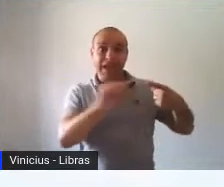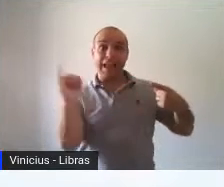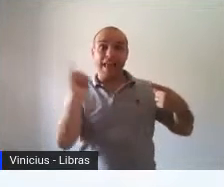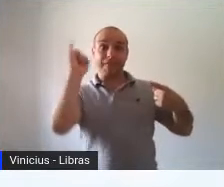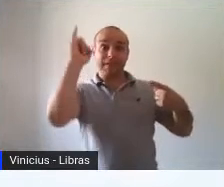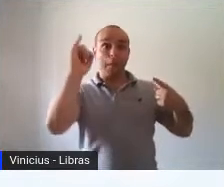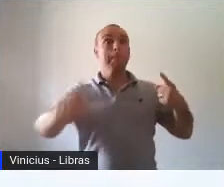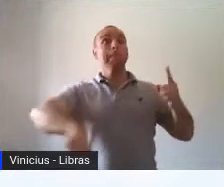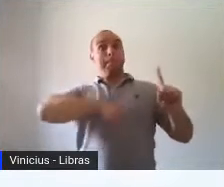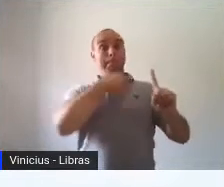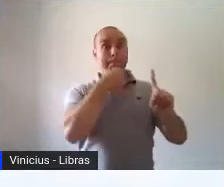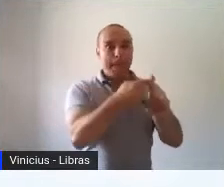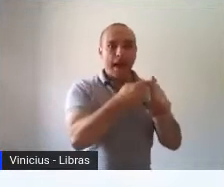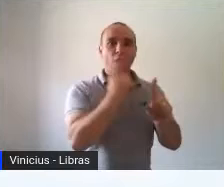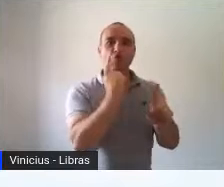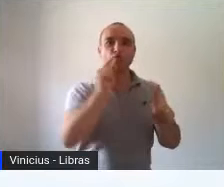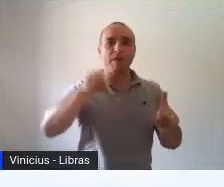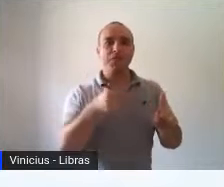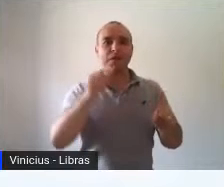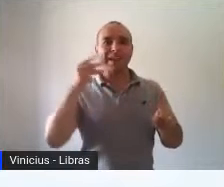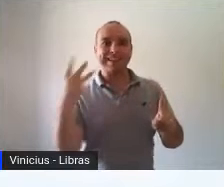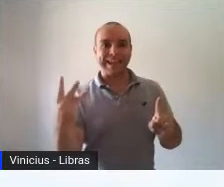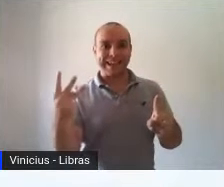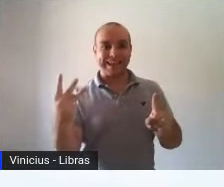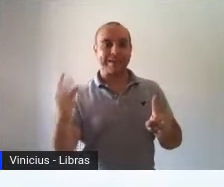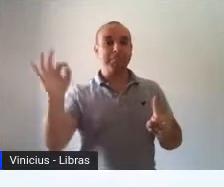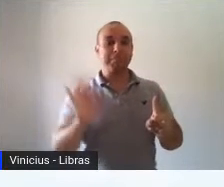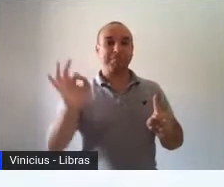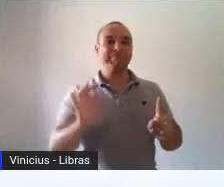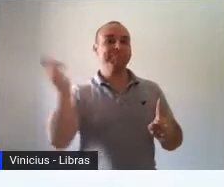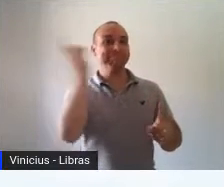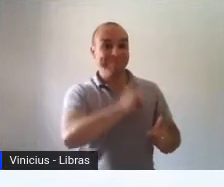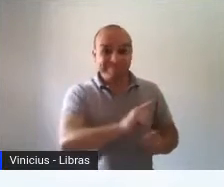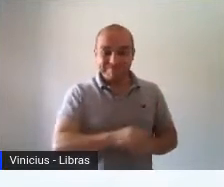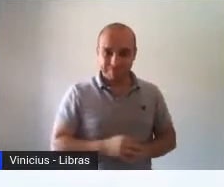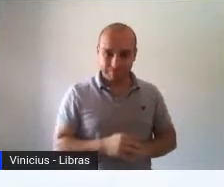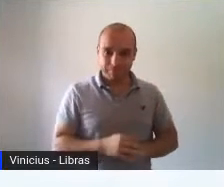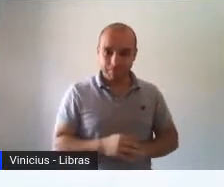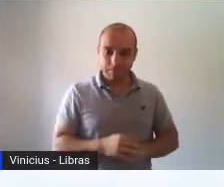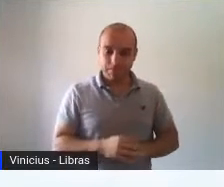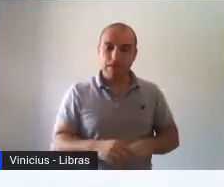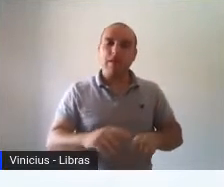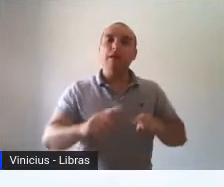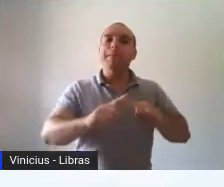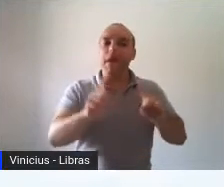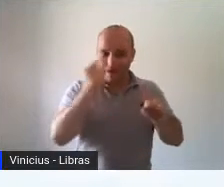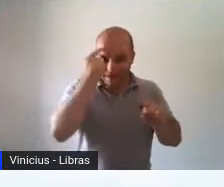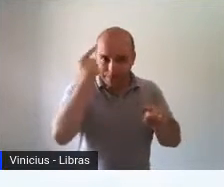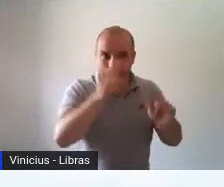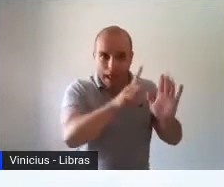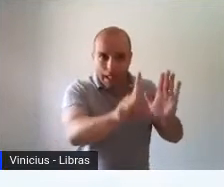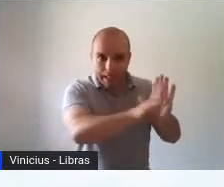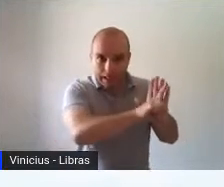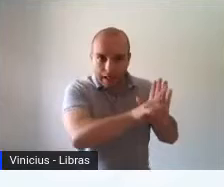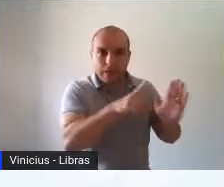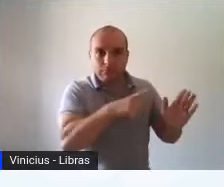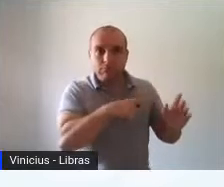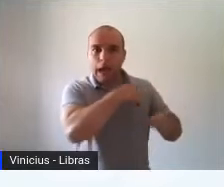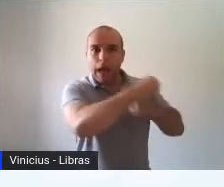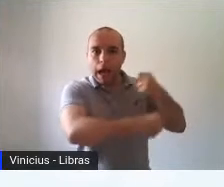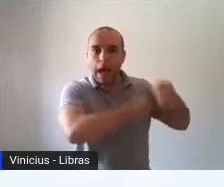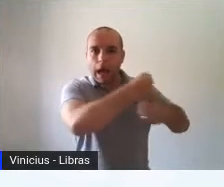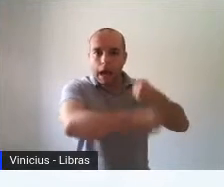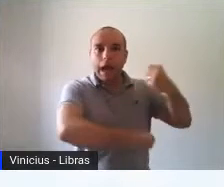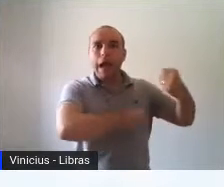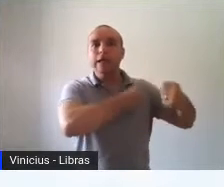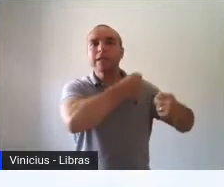acabado essa vigência dessa lei, que essa lei valia até 2020. A gente teve que voltar a negociar, até houve uma demora grande de se começar